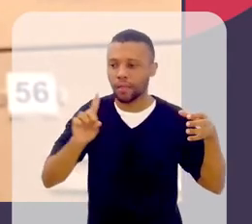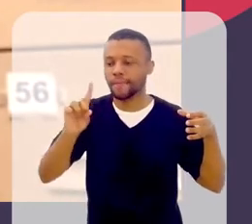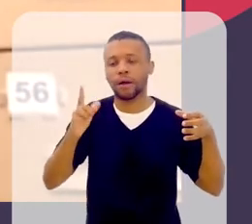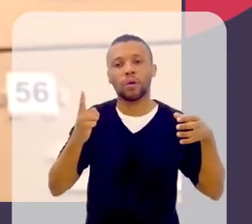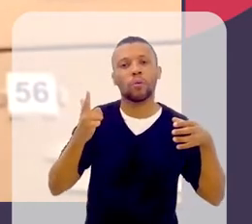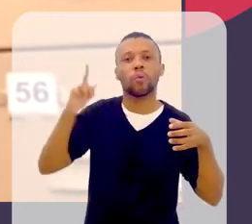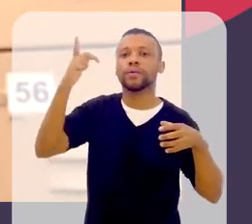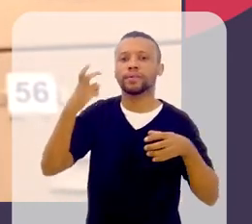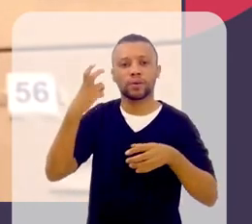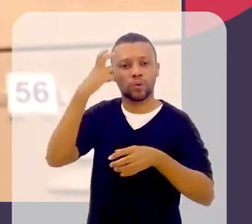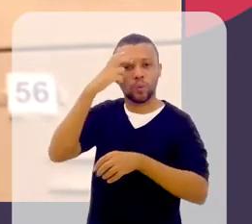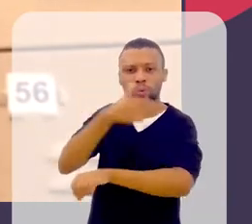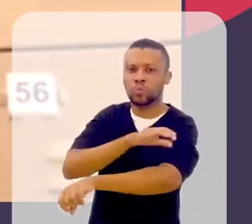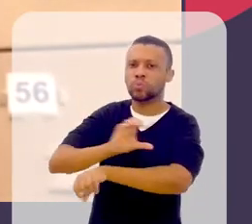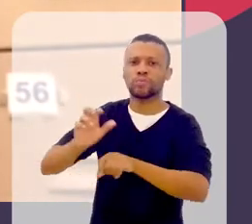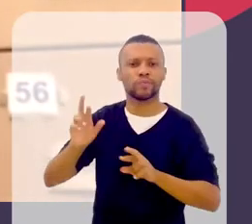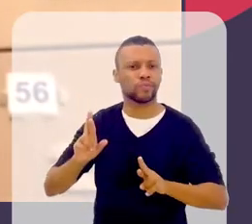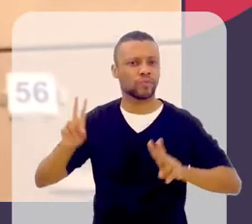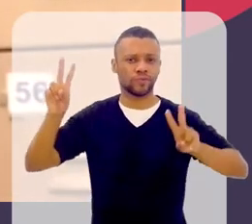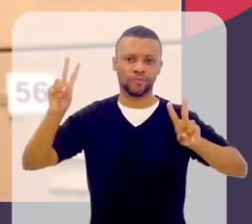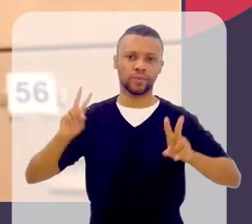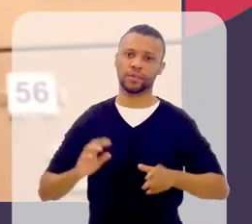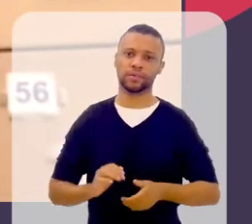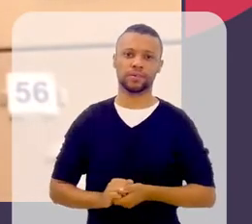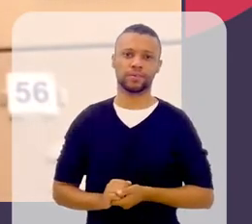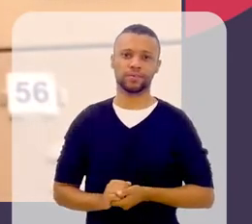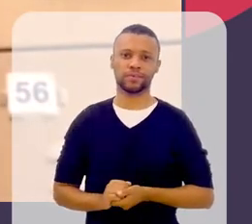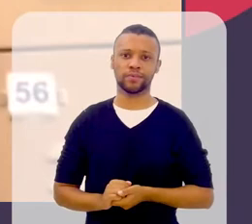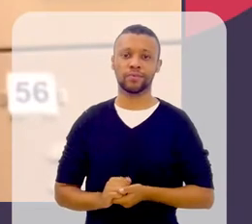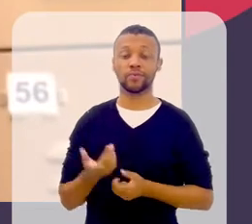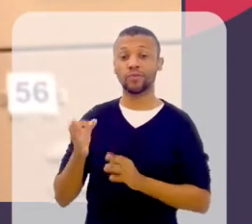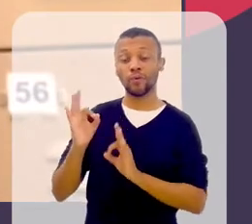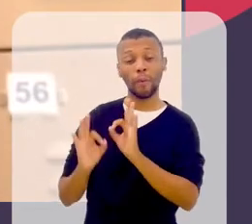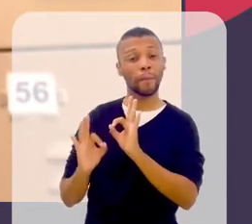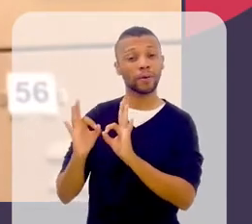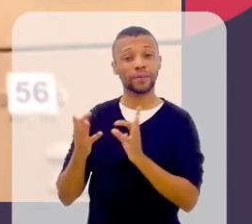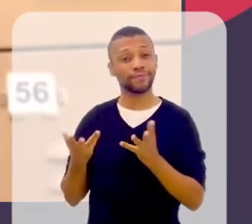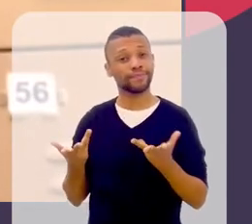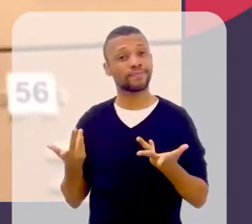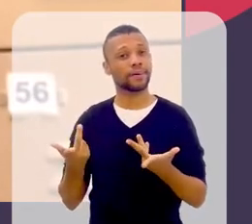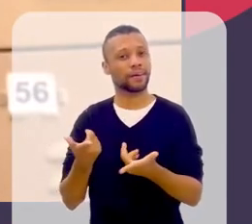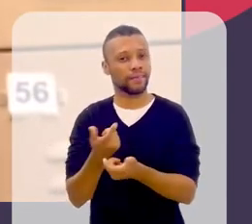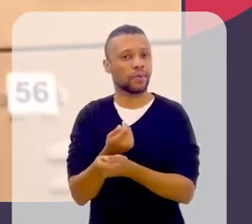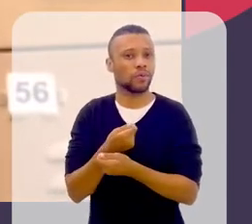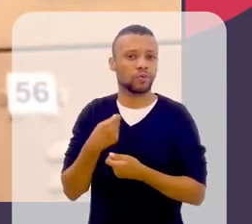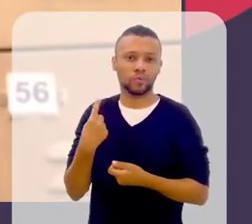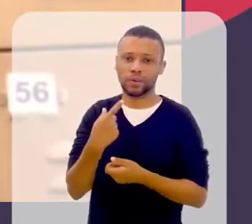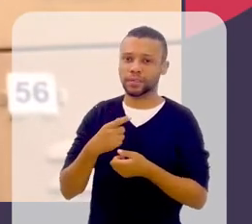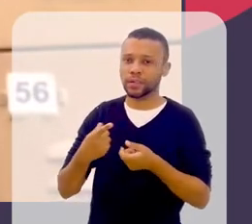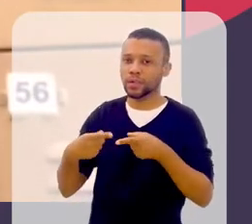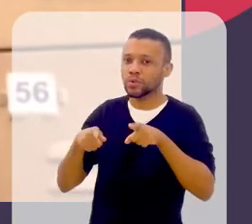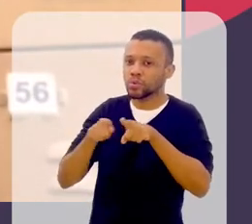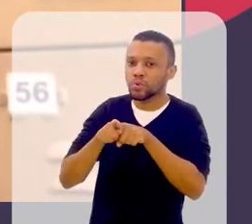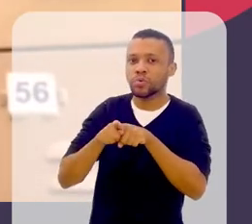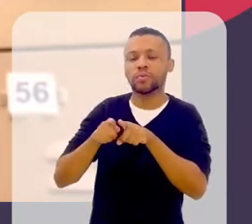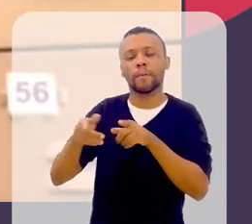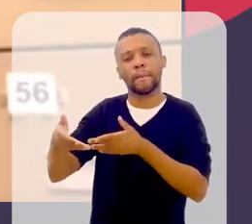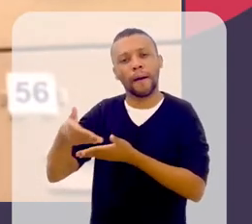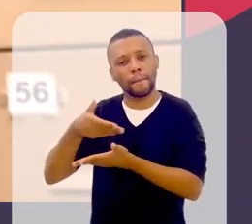cabeça em uma coisa totalmente diferente, assim. E foi um projeto maravilhoso. A gente está